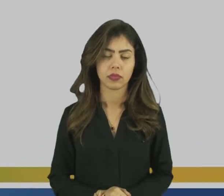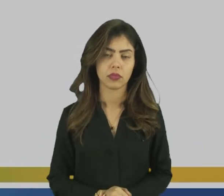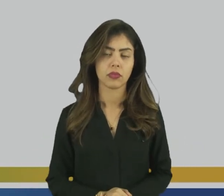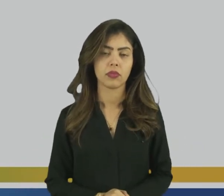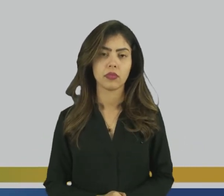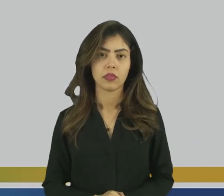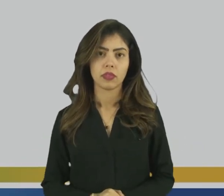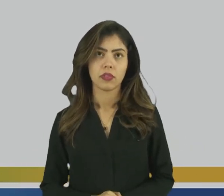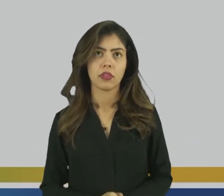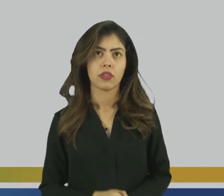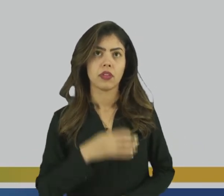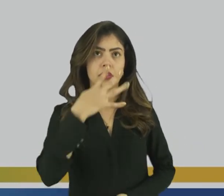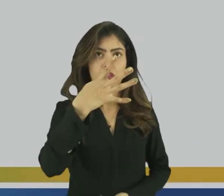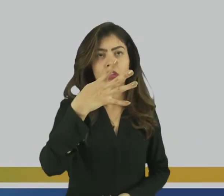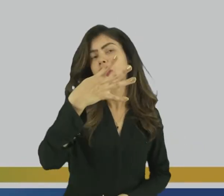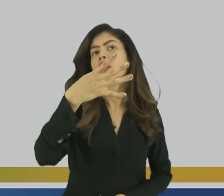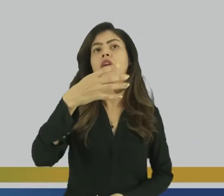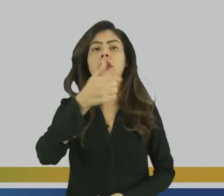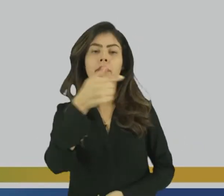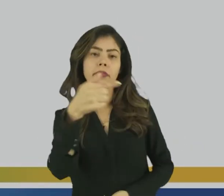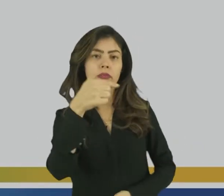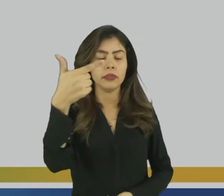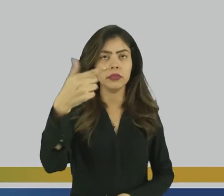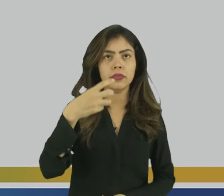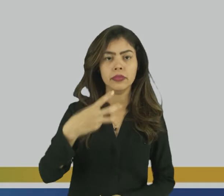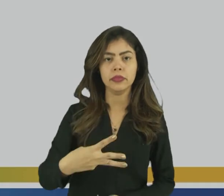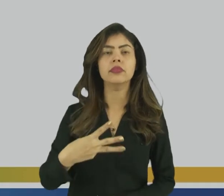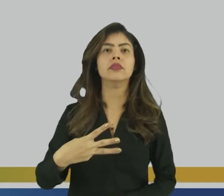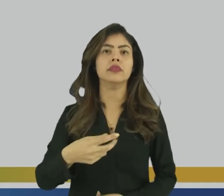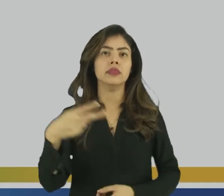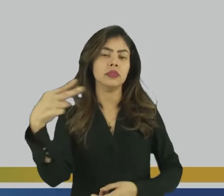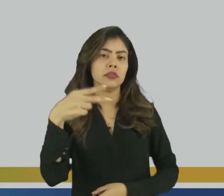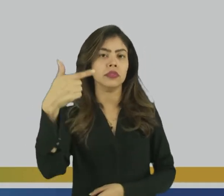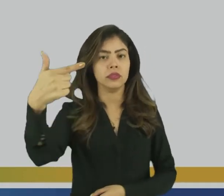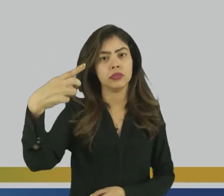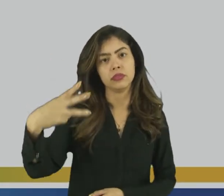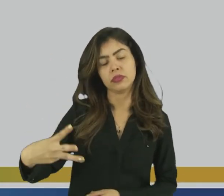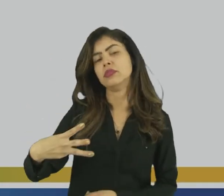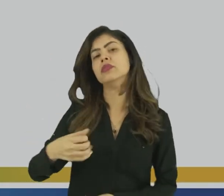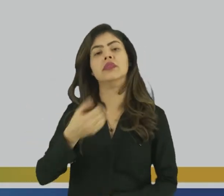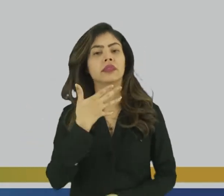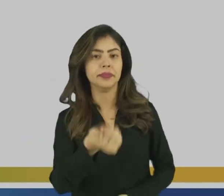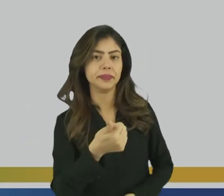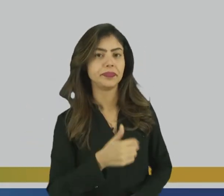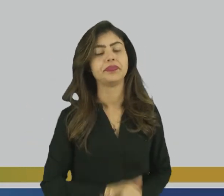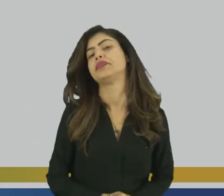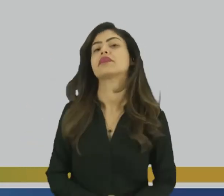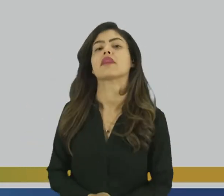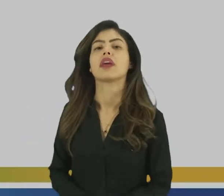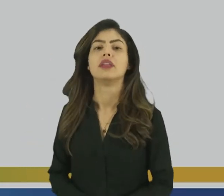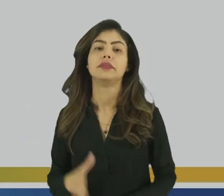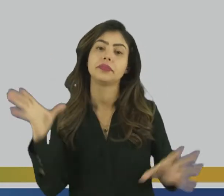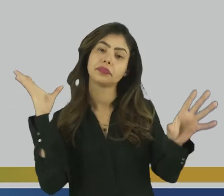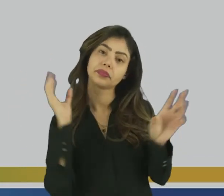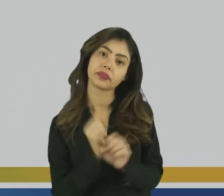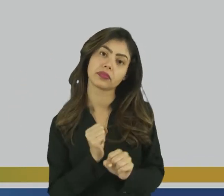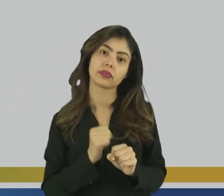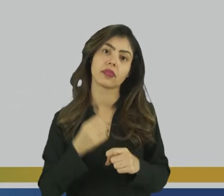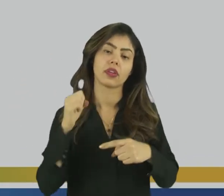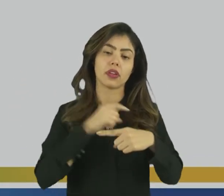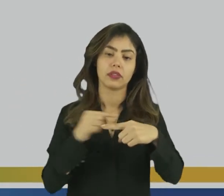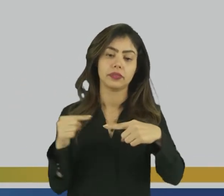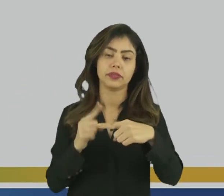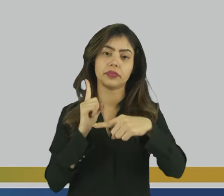denominador. Então, 4/3 menos 2/3 vai dar 2/3, beleza? Então, para somar ou